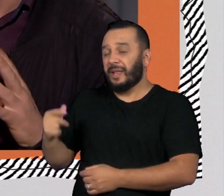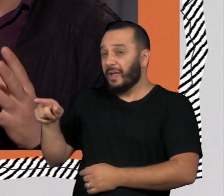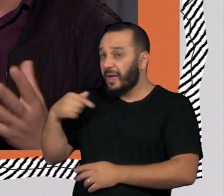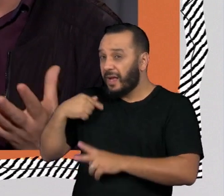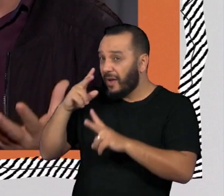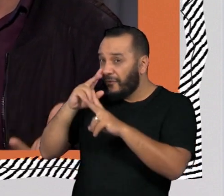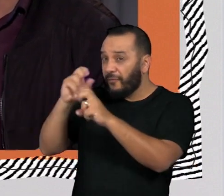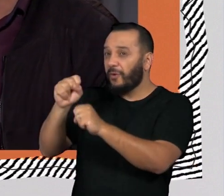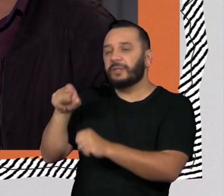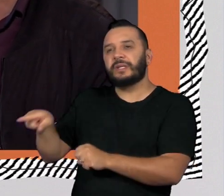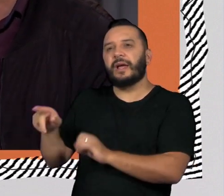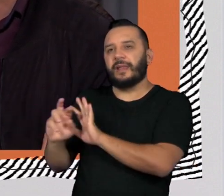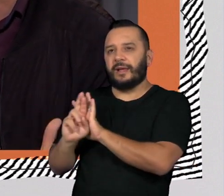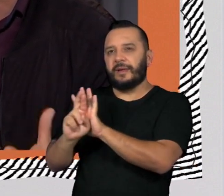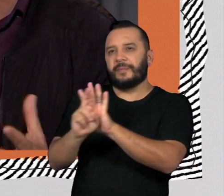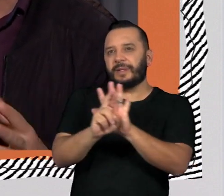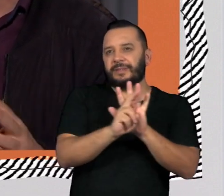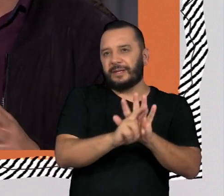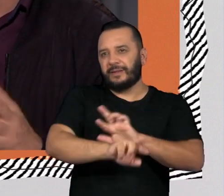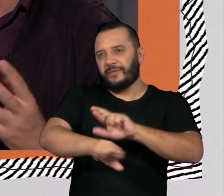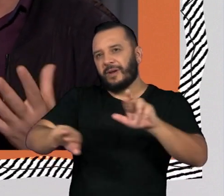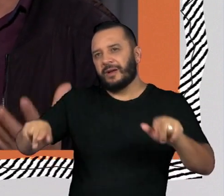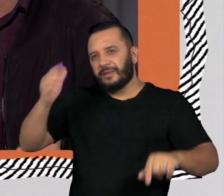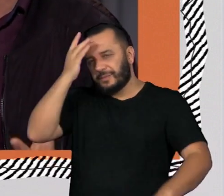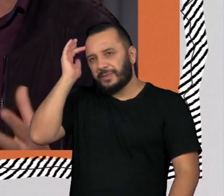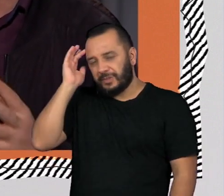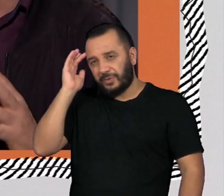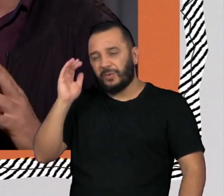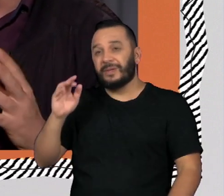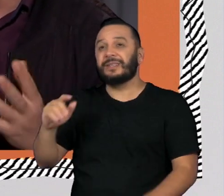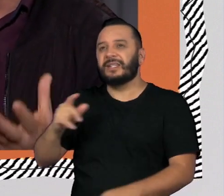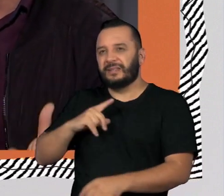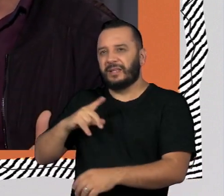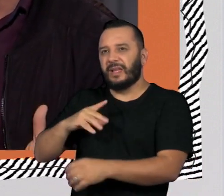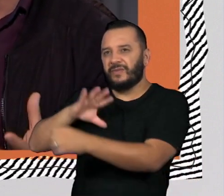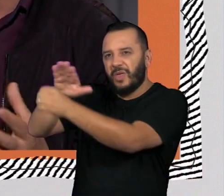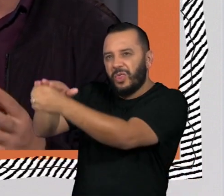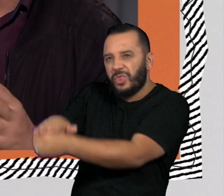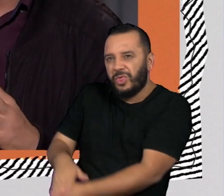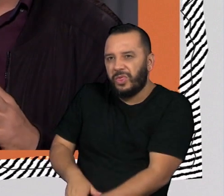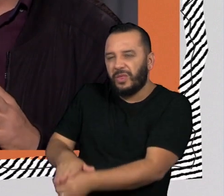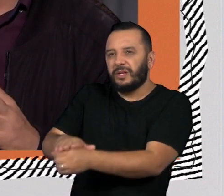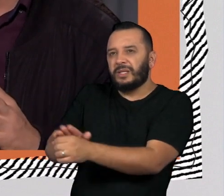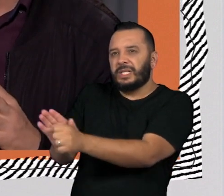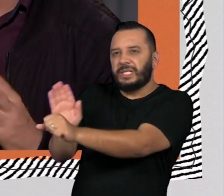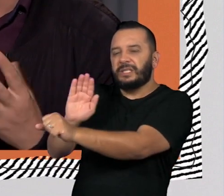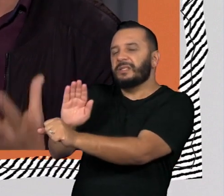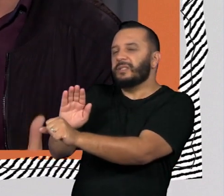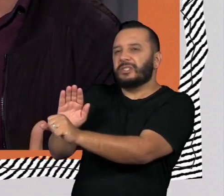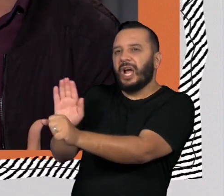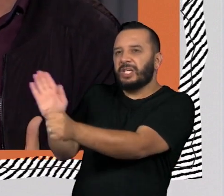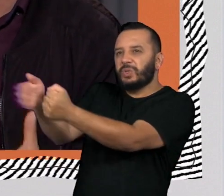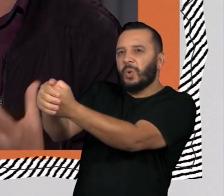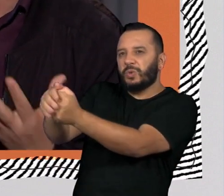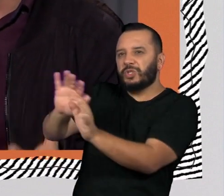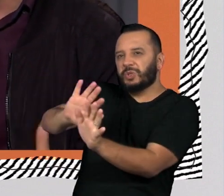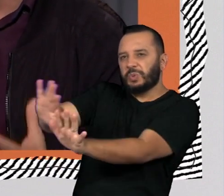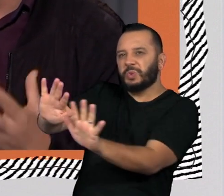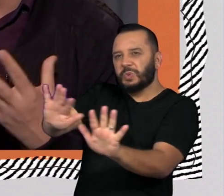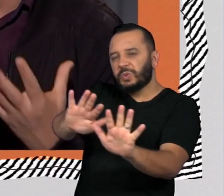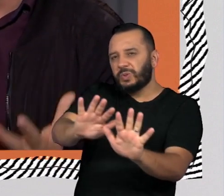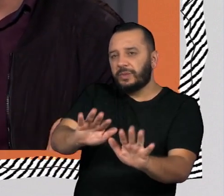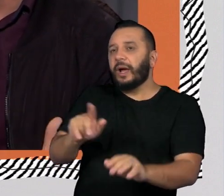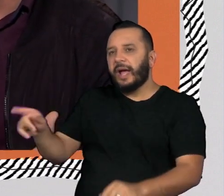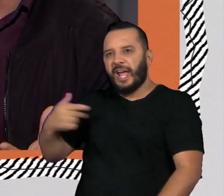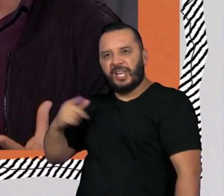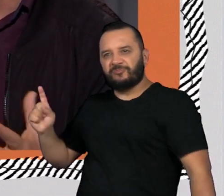ela representa muitas pessoas, Marcelo, que foram invisibilizadas, apagadas. E eu gosto de indicar, eu